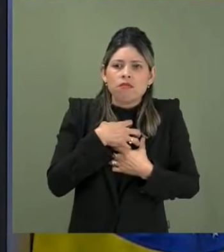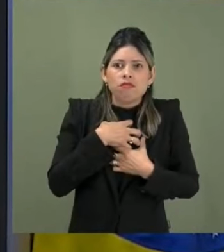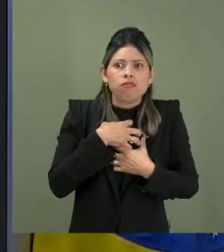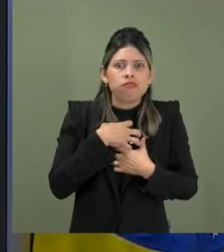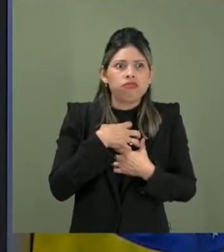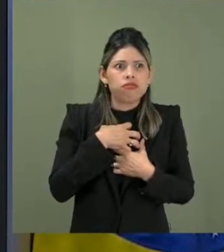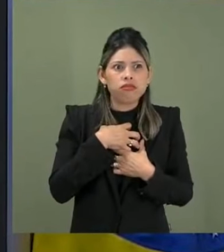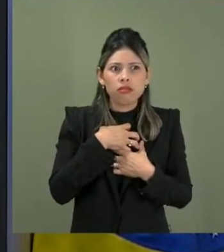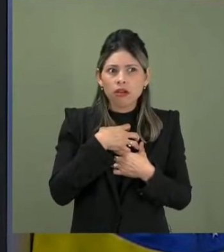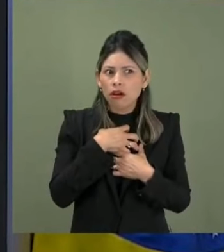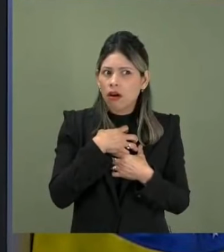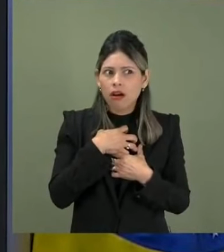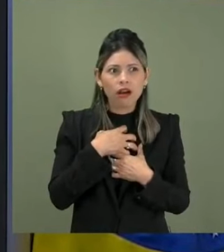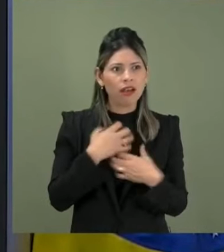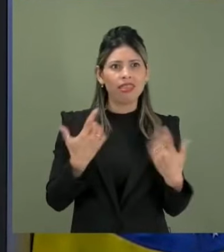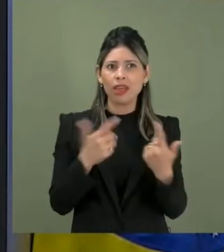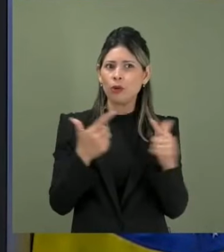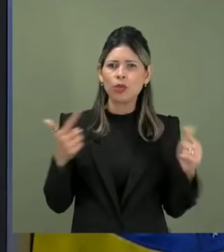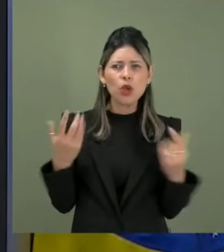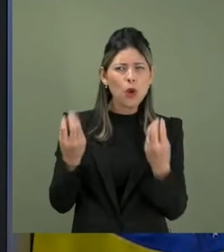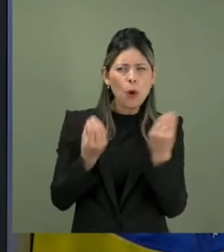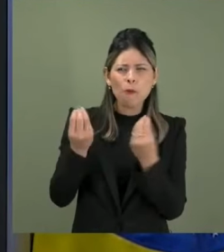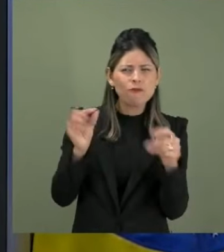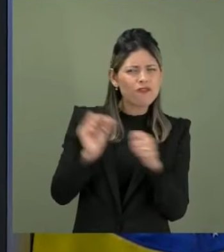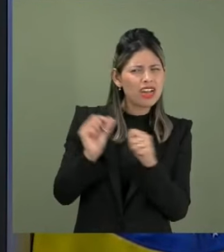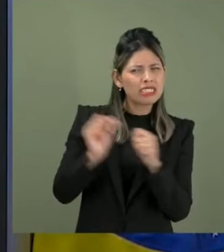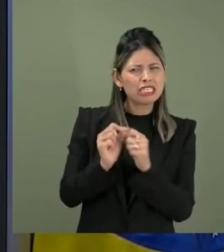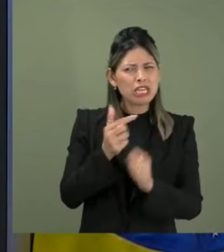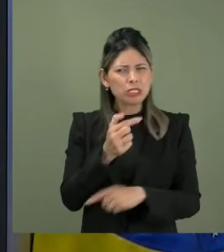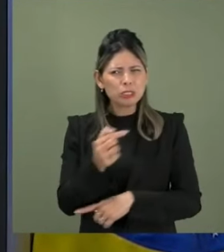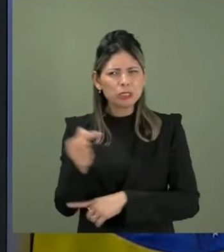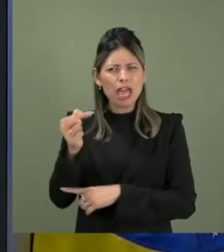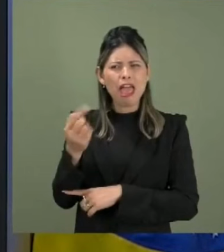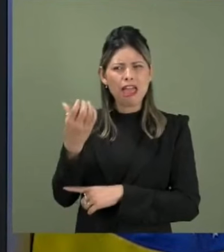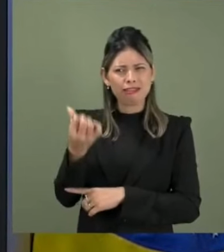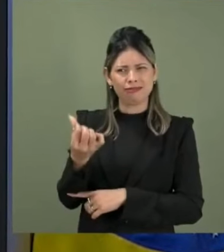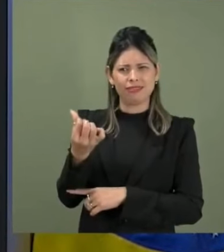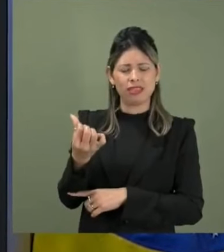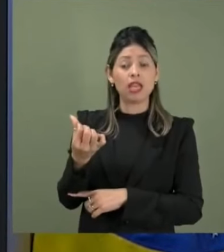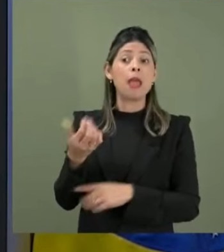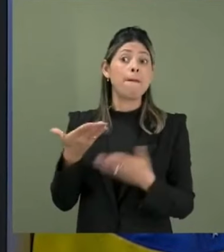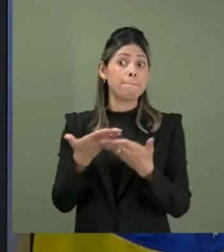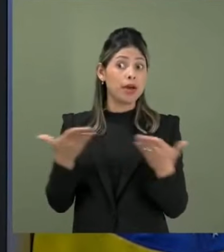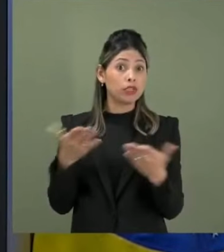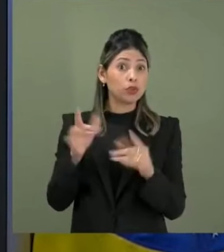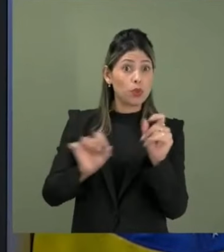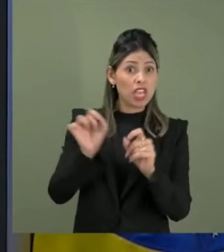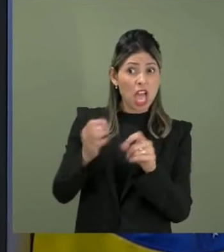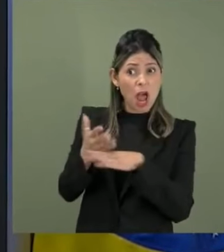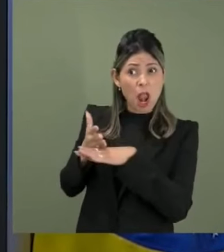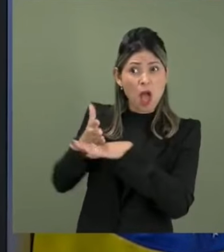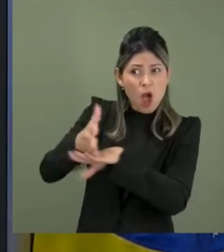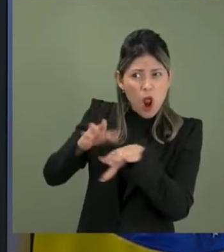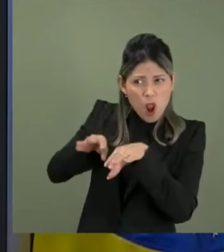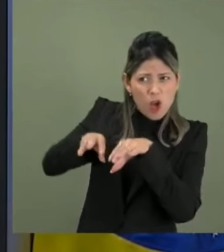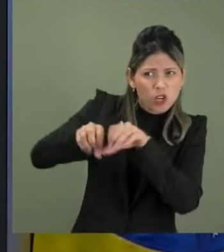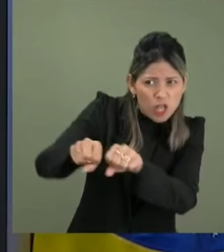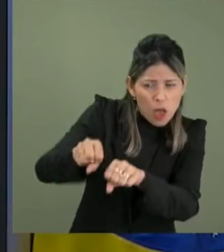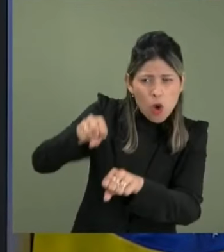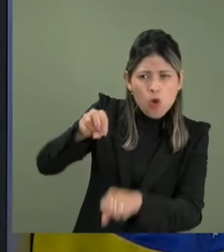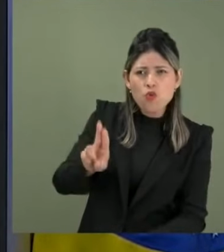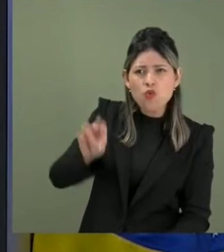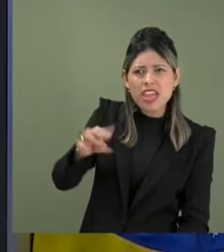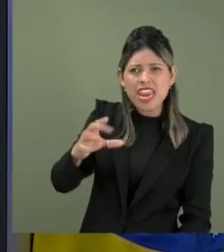Na Hungria, eles tiveram que fazer isso em menos de 6 semanas. Eles entraram na Hungria em março de